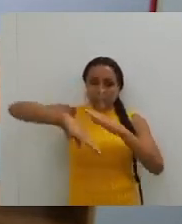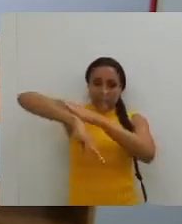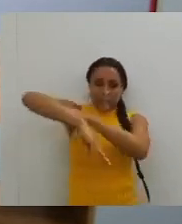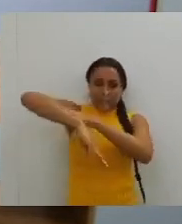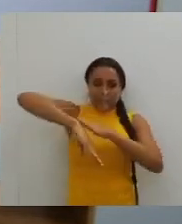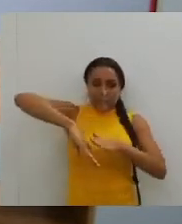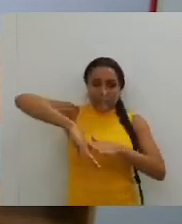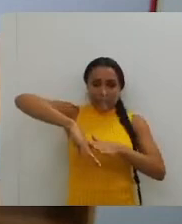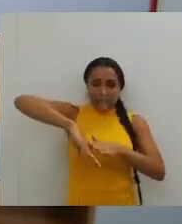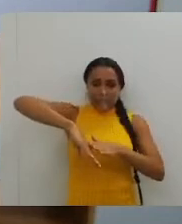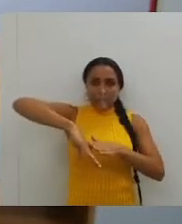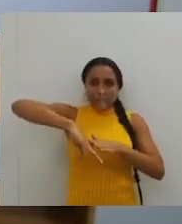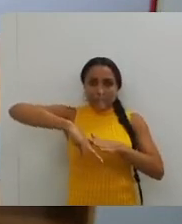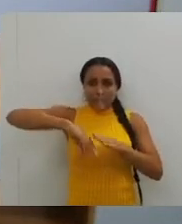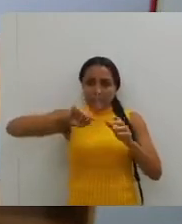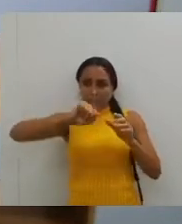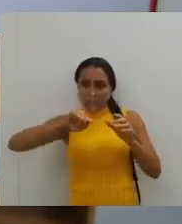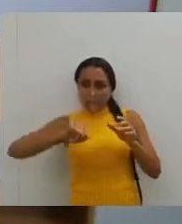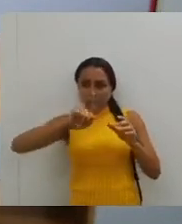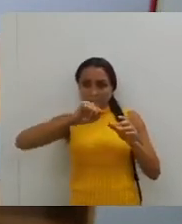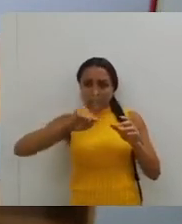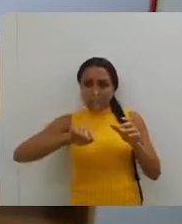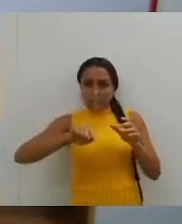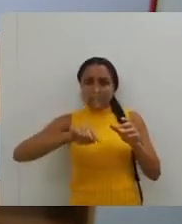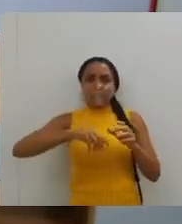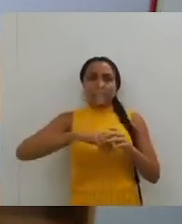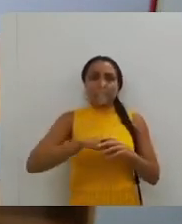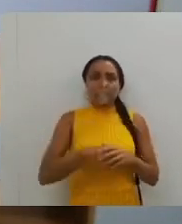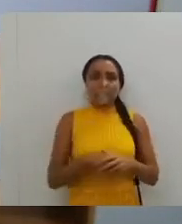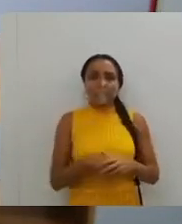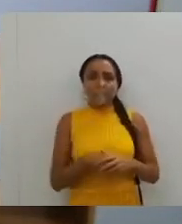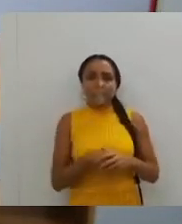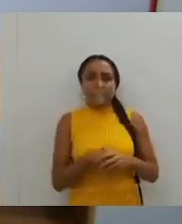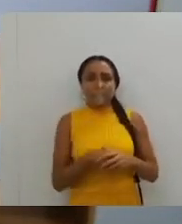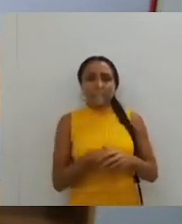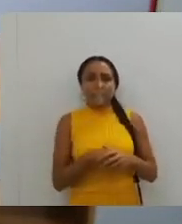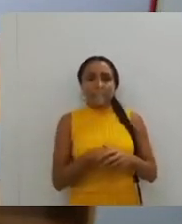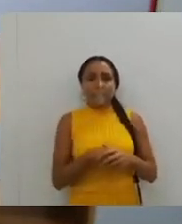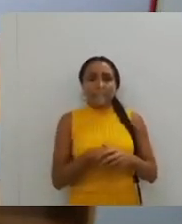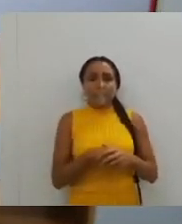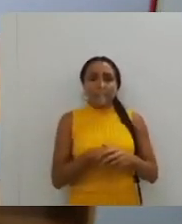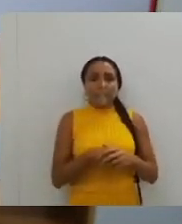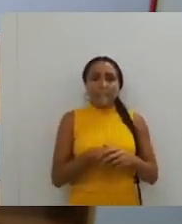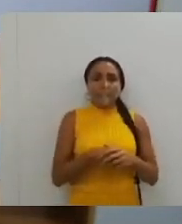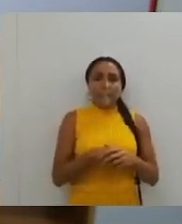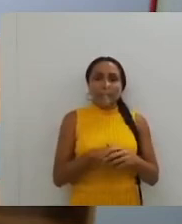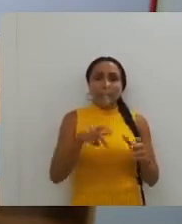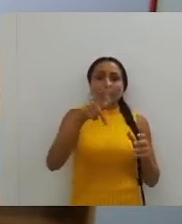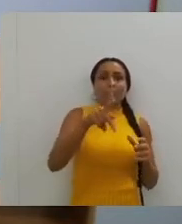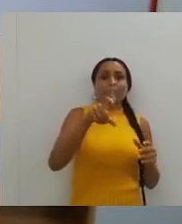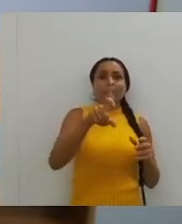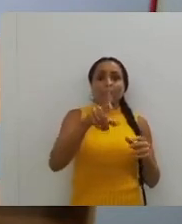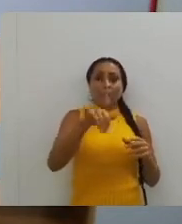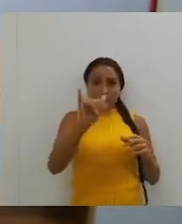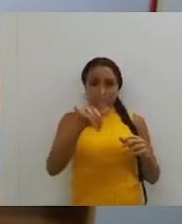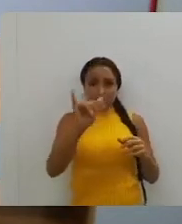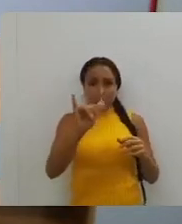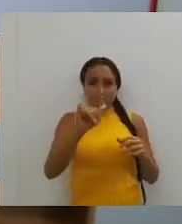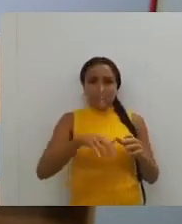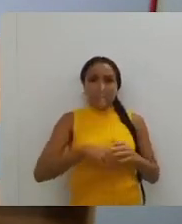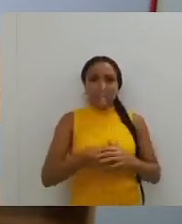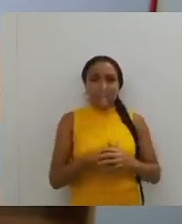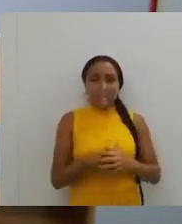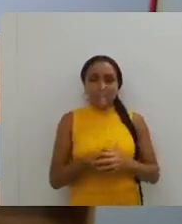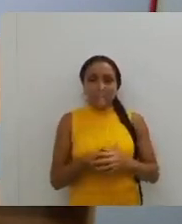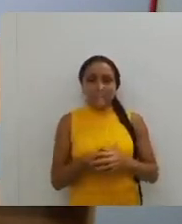como tem uma componente Px, existe outra componente que ele chama de Py, que se anula com a